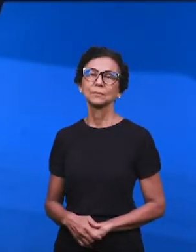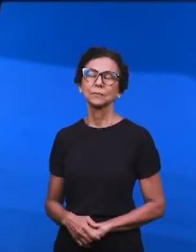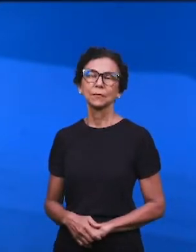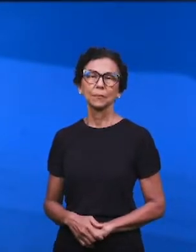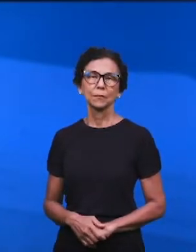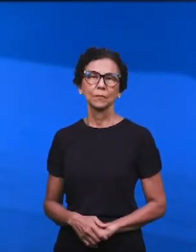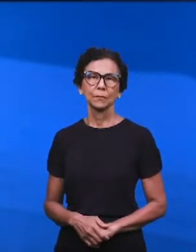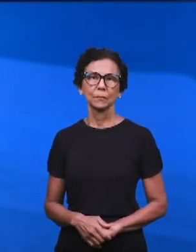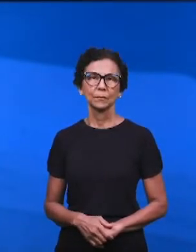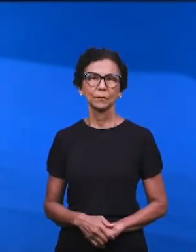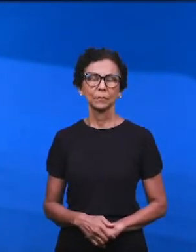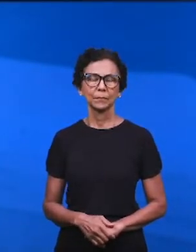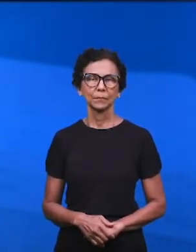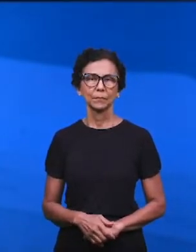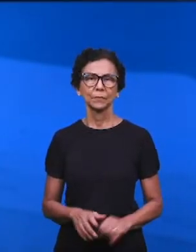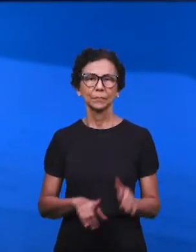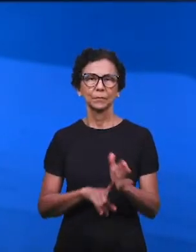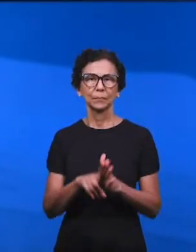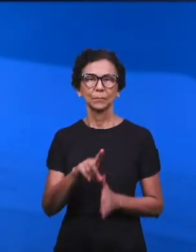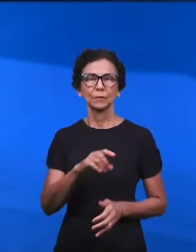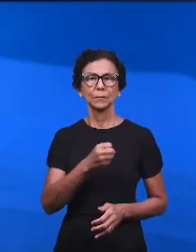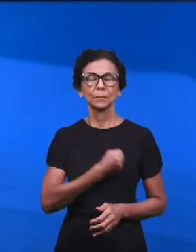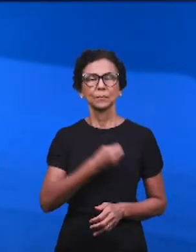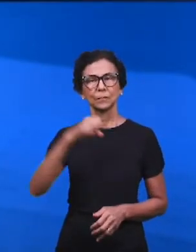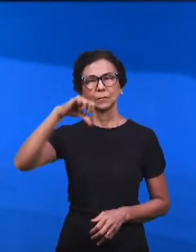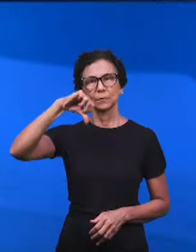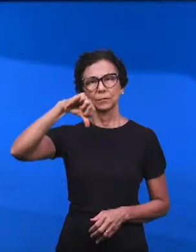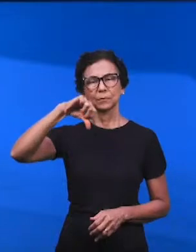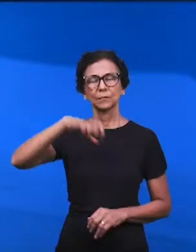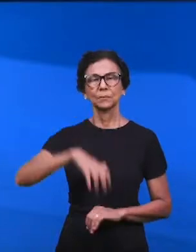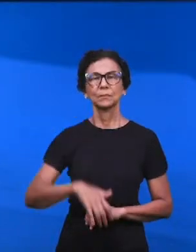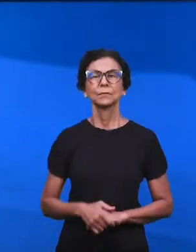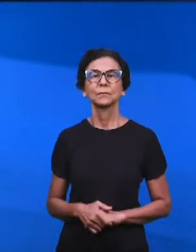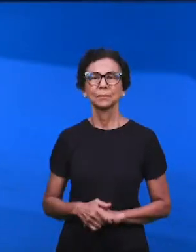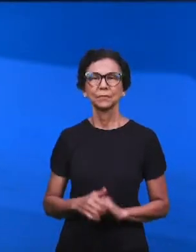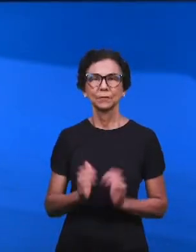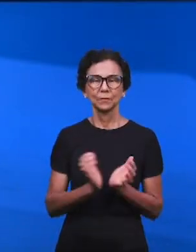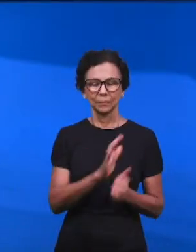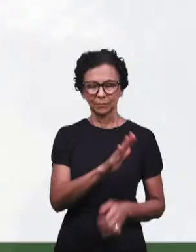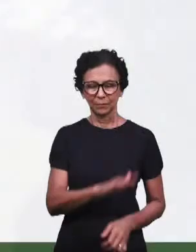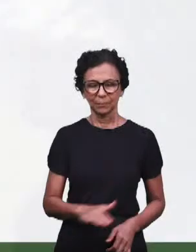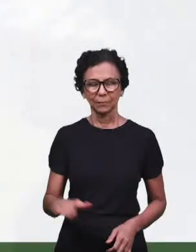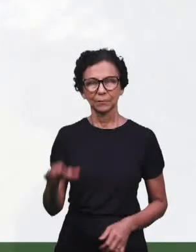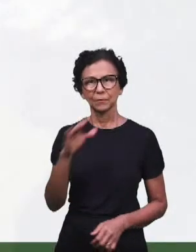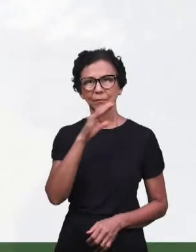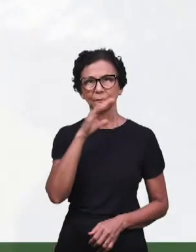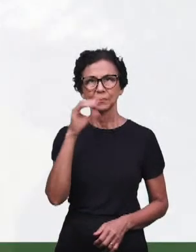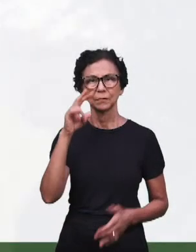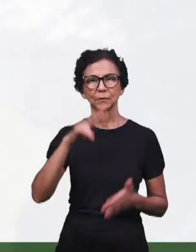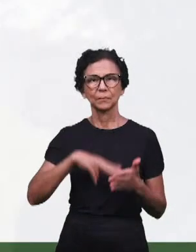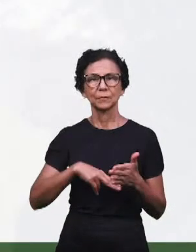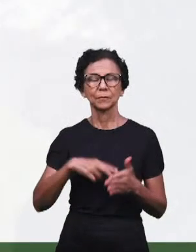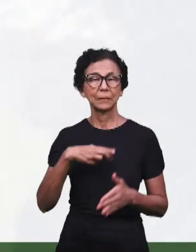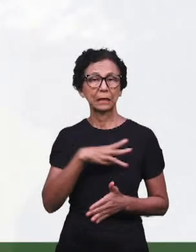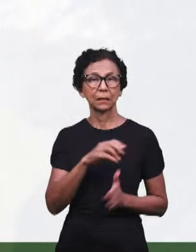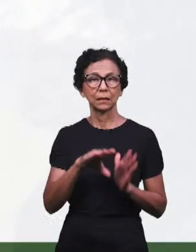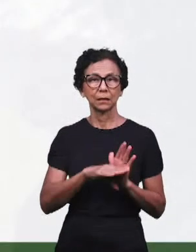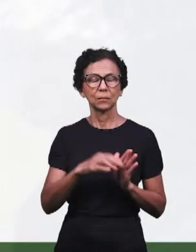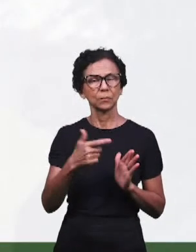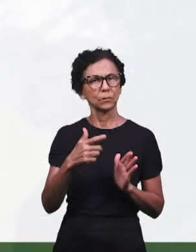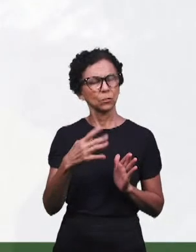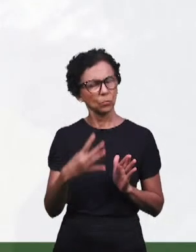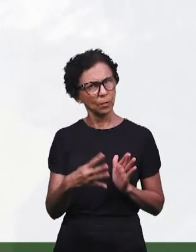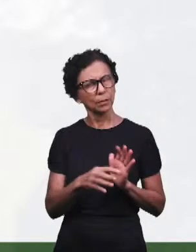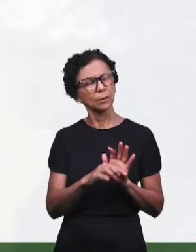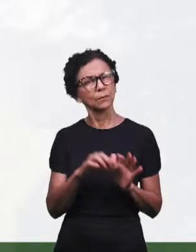pergunta, a nona, que é dirigida a crianças, intermediários e adolescentes. Então, diz assim: lendo o Evangelho de Mateus, capítulo 24,